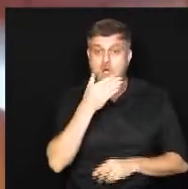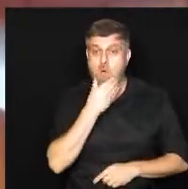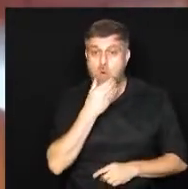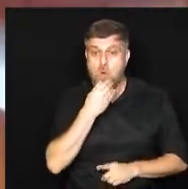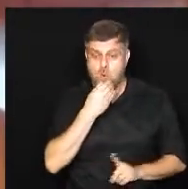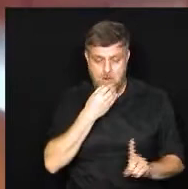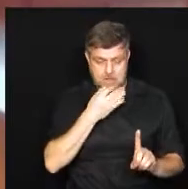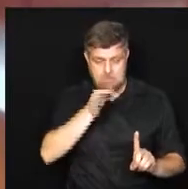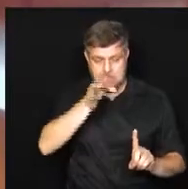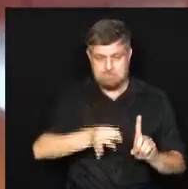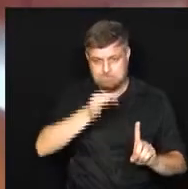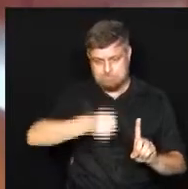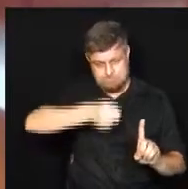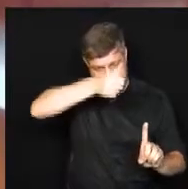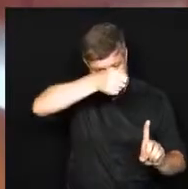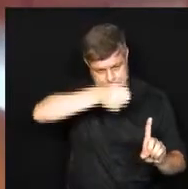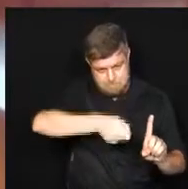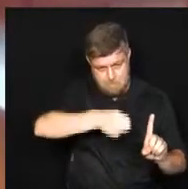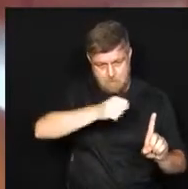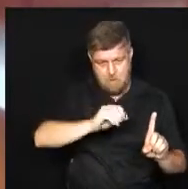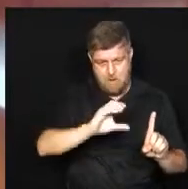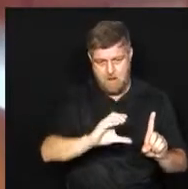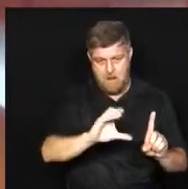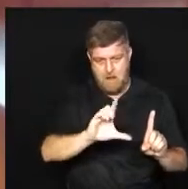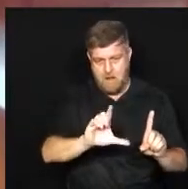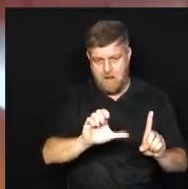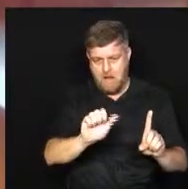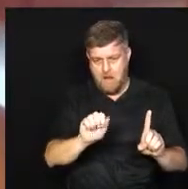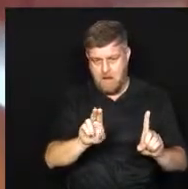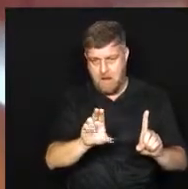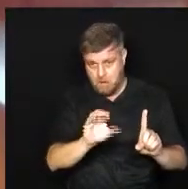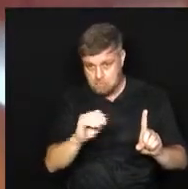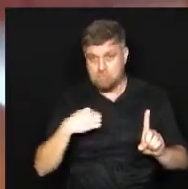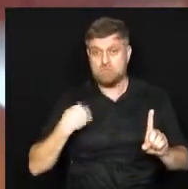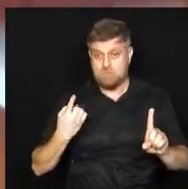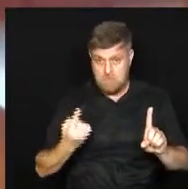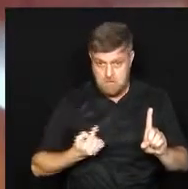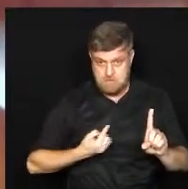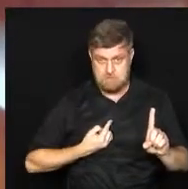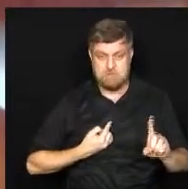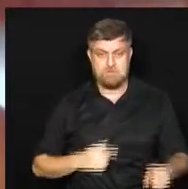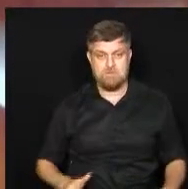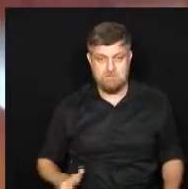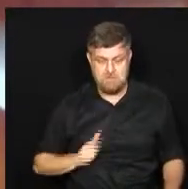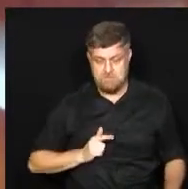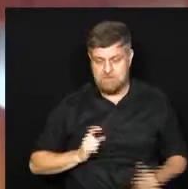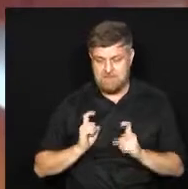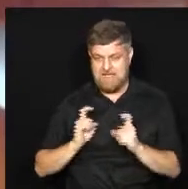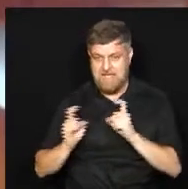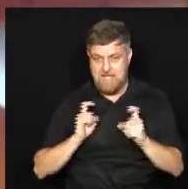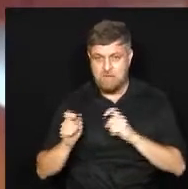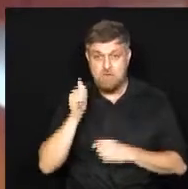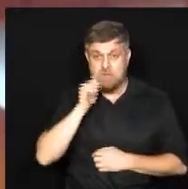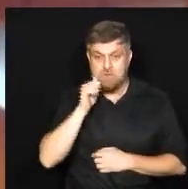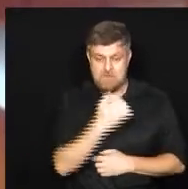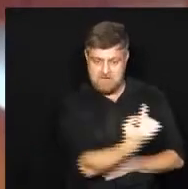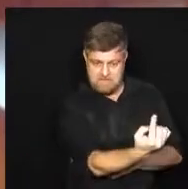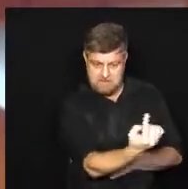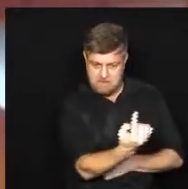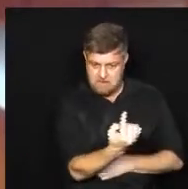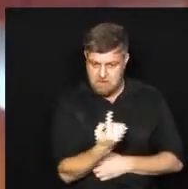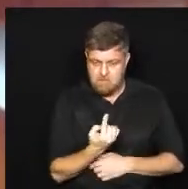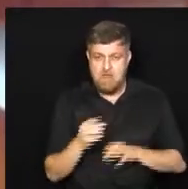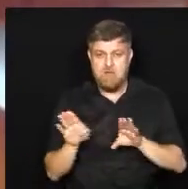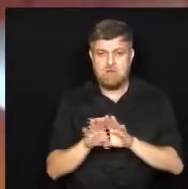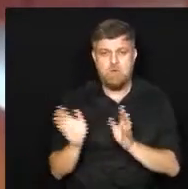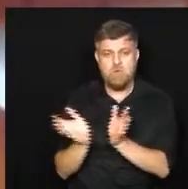Cláudio Pedrassi, que então era presidente do Tribunal de Justiça. Nós recebemos na Comissão da Mulher, chamamos aí